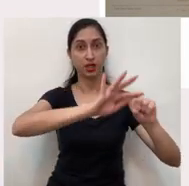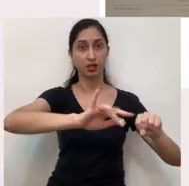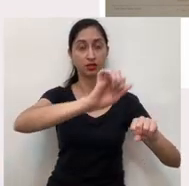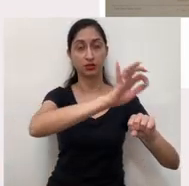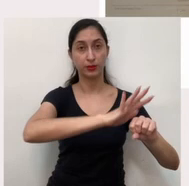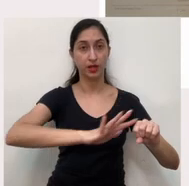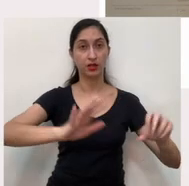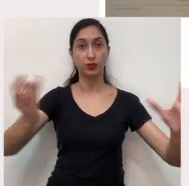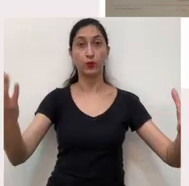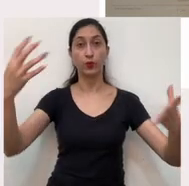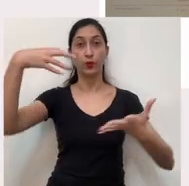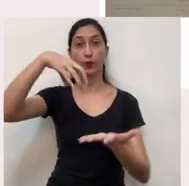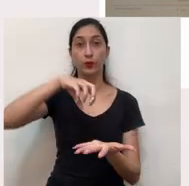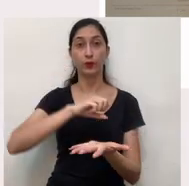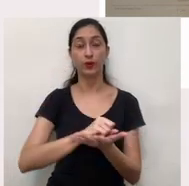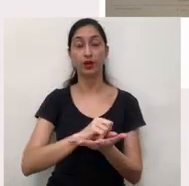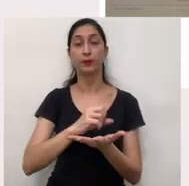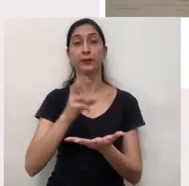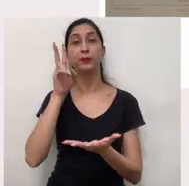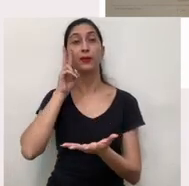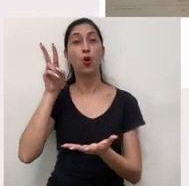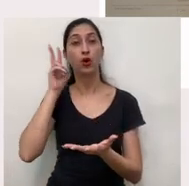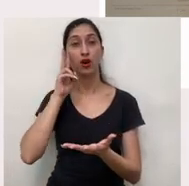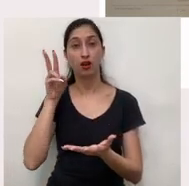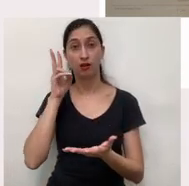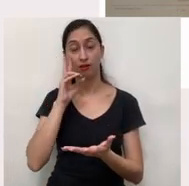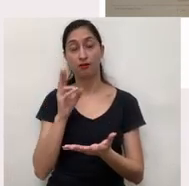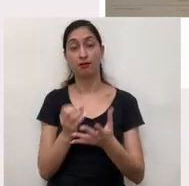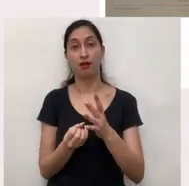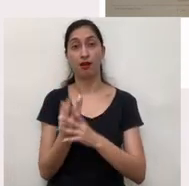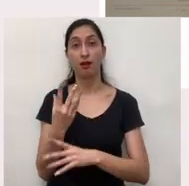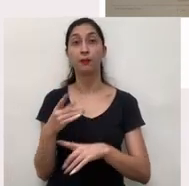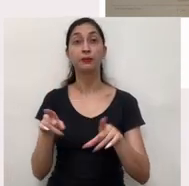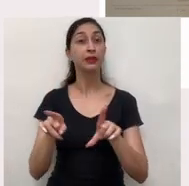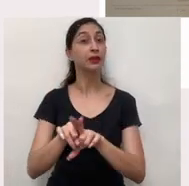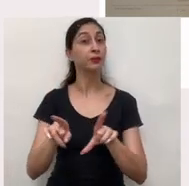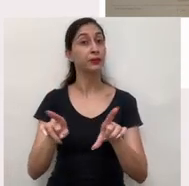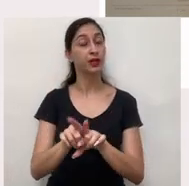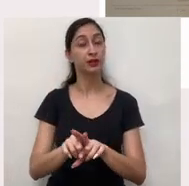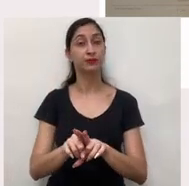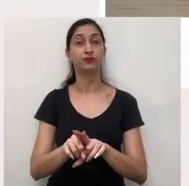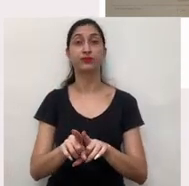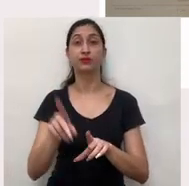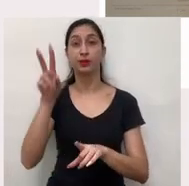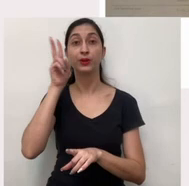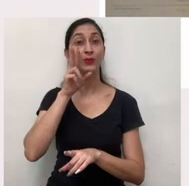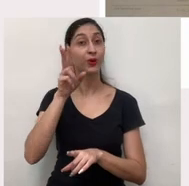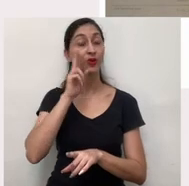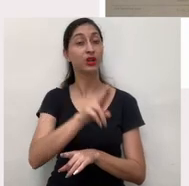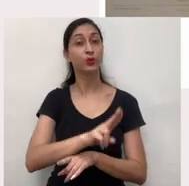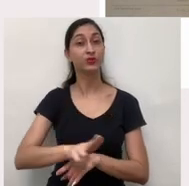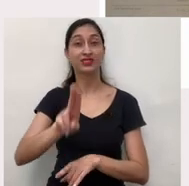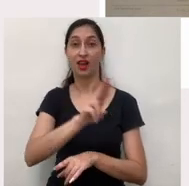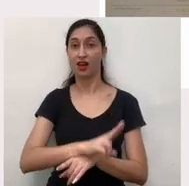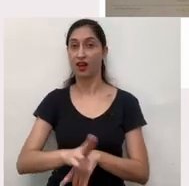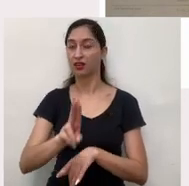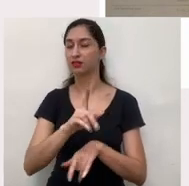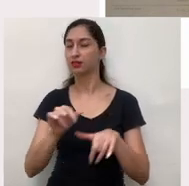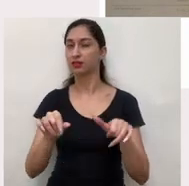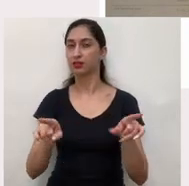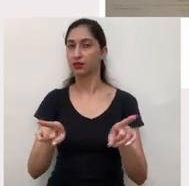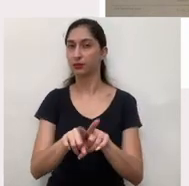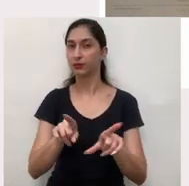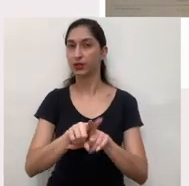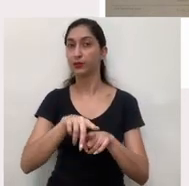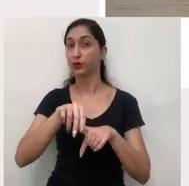uma memória, mas que também essa memória possa ser usada, possa ser transformada,